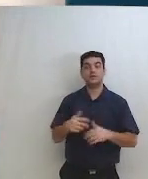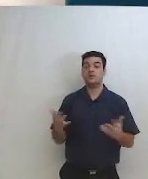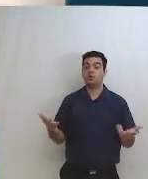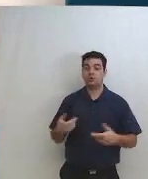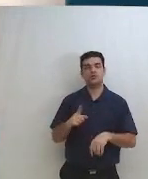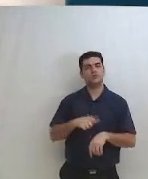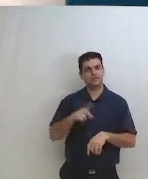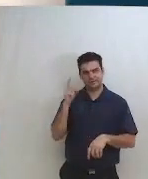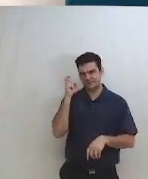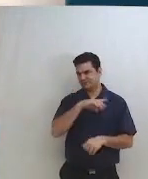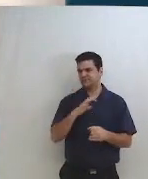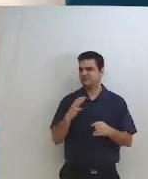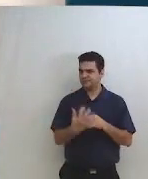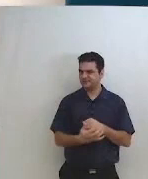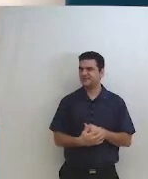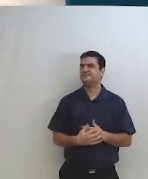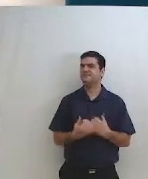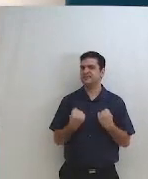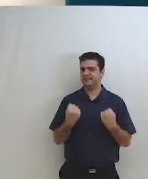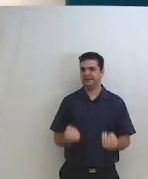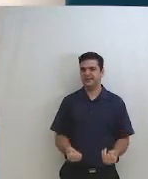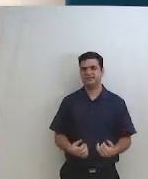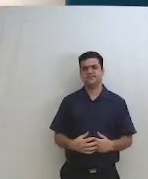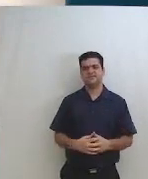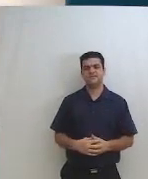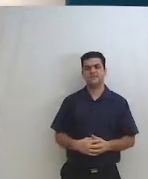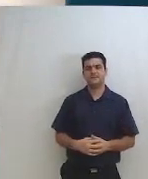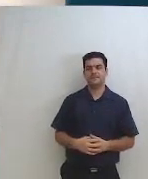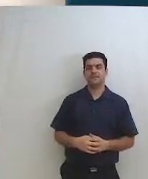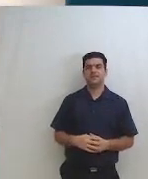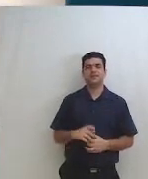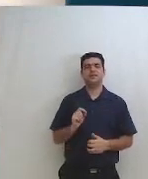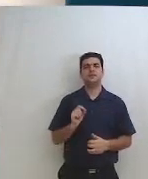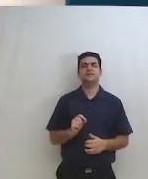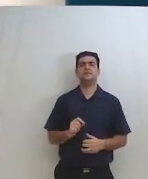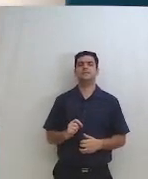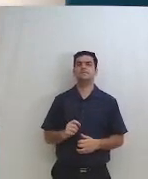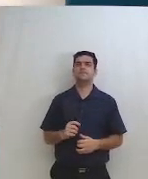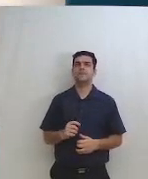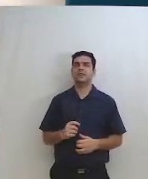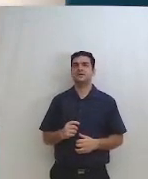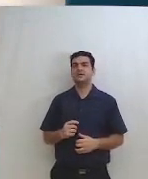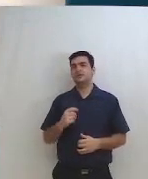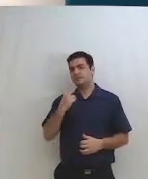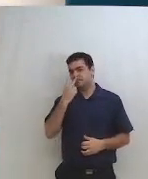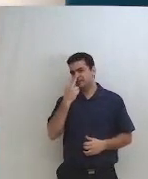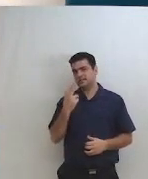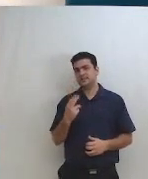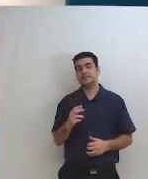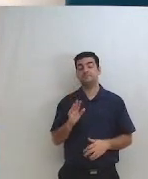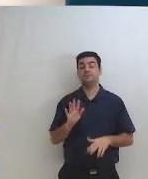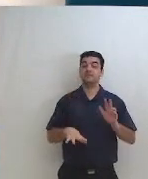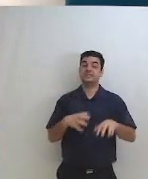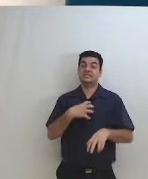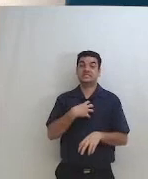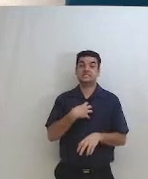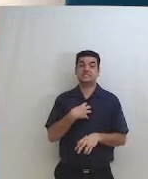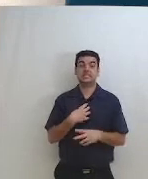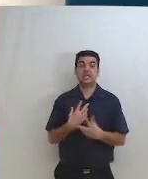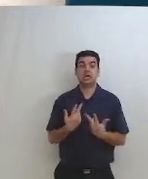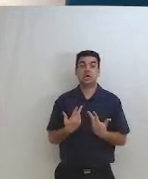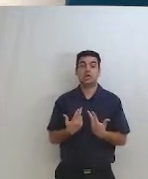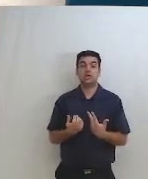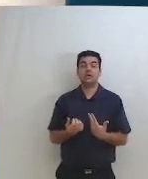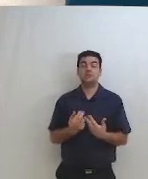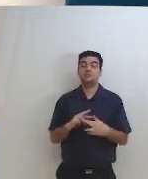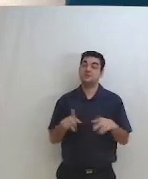tempos difíceis, tempos em que nós nos deparamos com situações anômalas. Mas é apenas